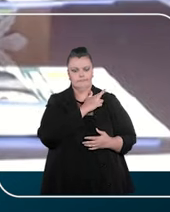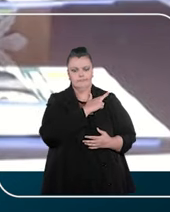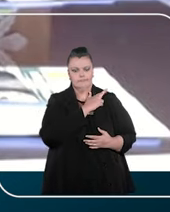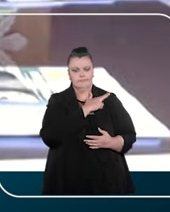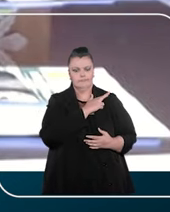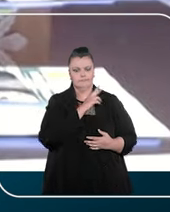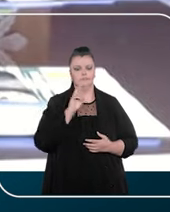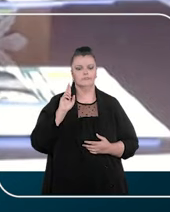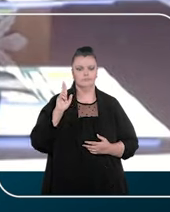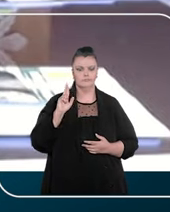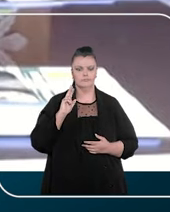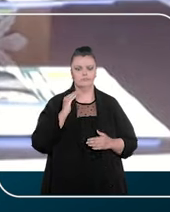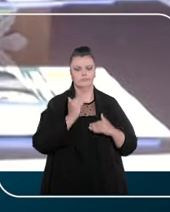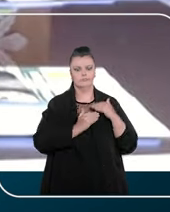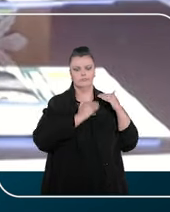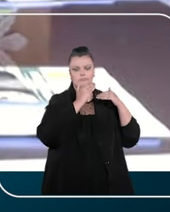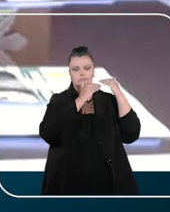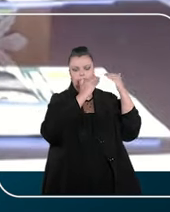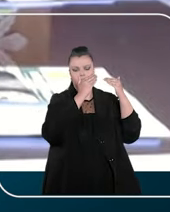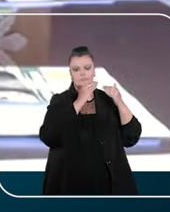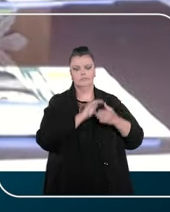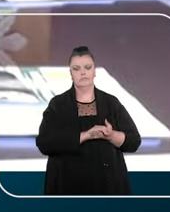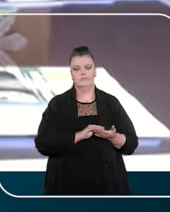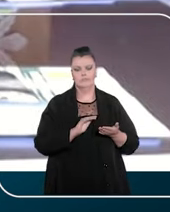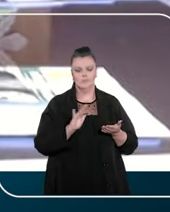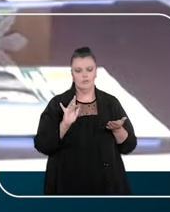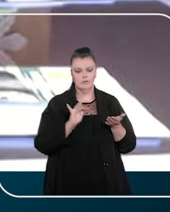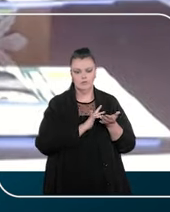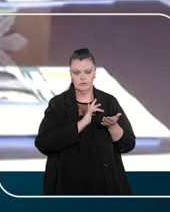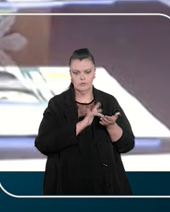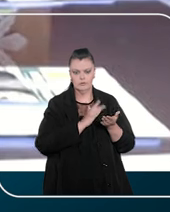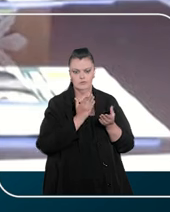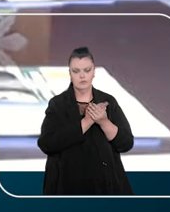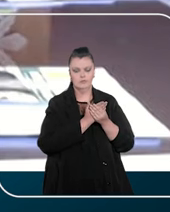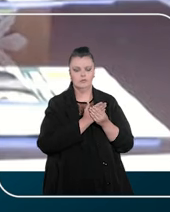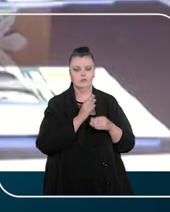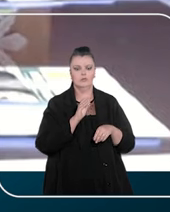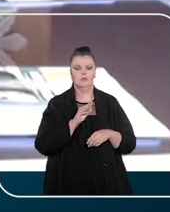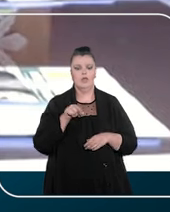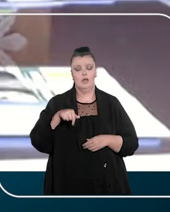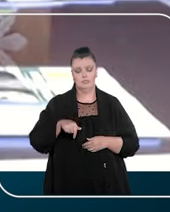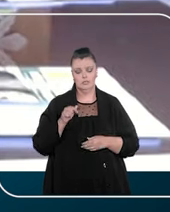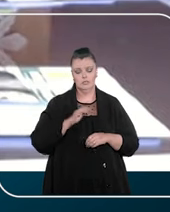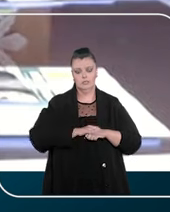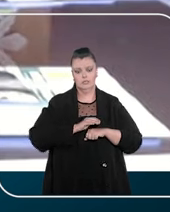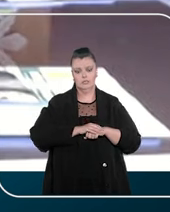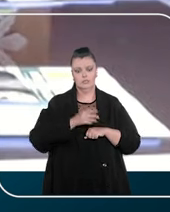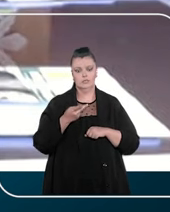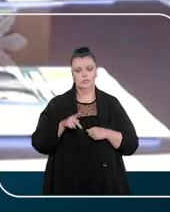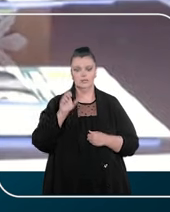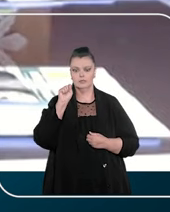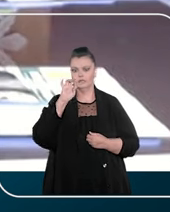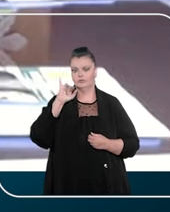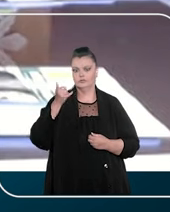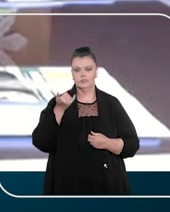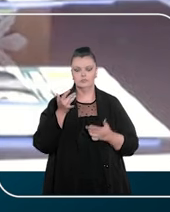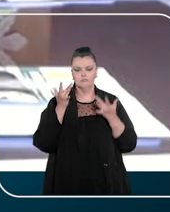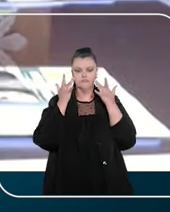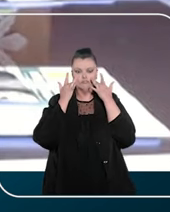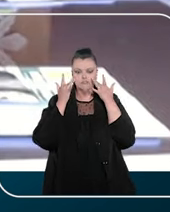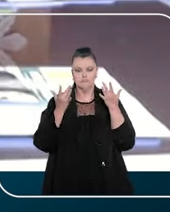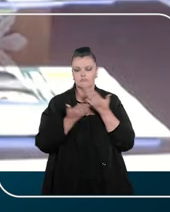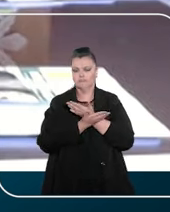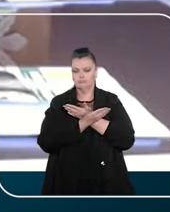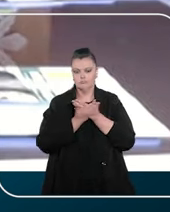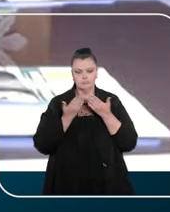desta revolução que foi a digitalização dos processos aqui no Superior Tribunal de Justiça, um exemplo para todos os